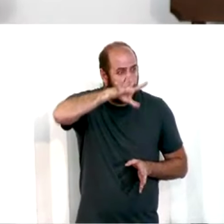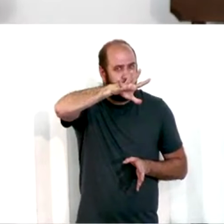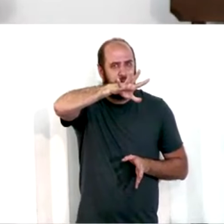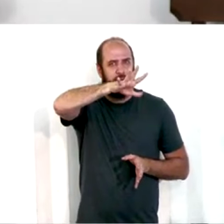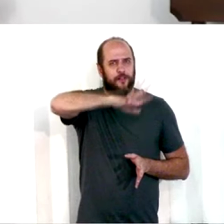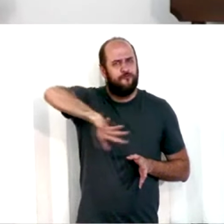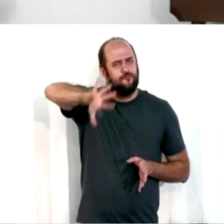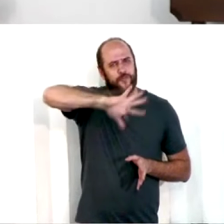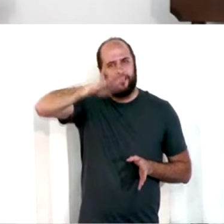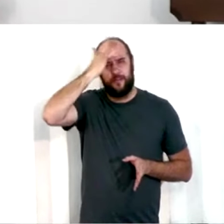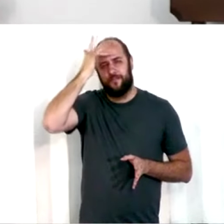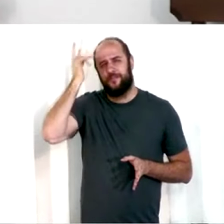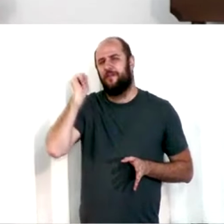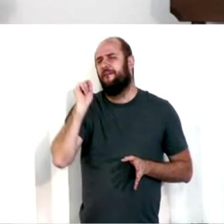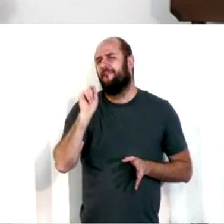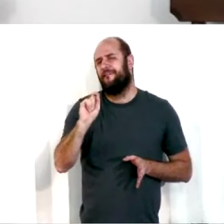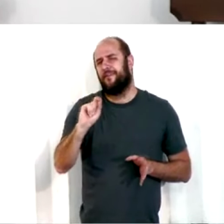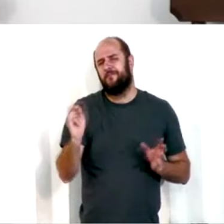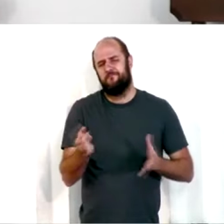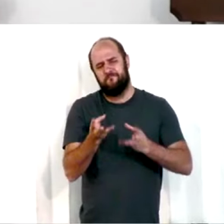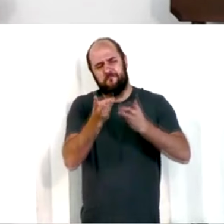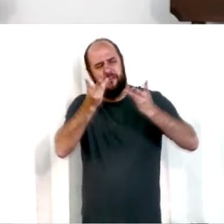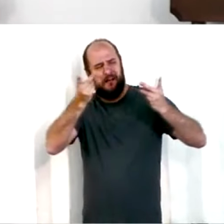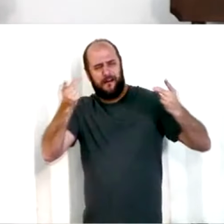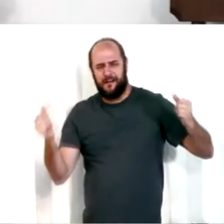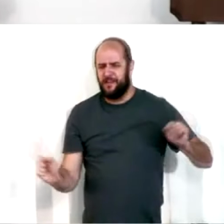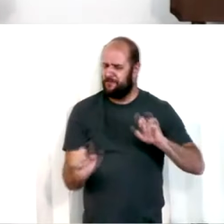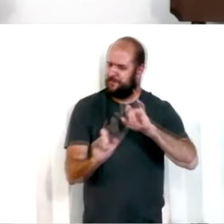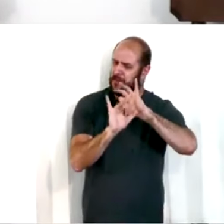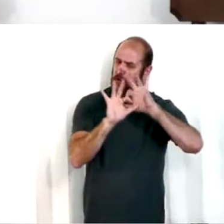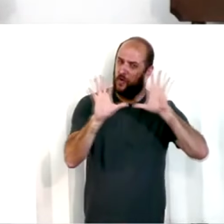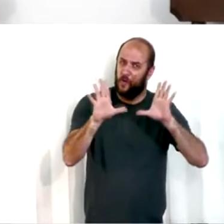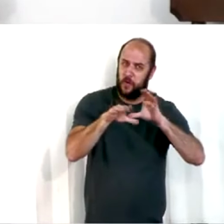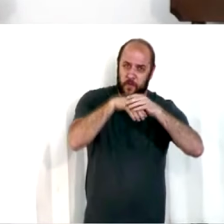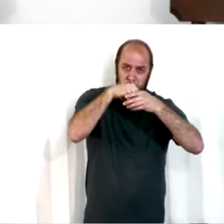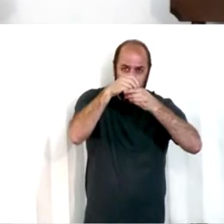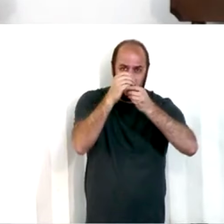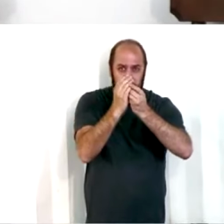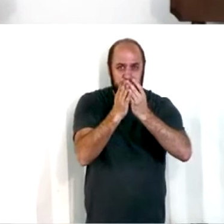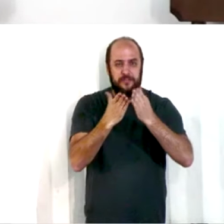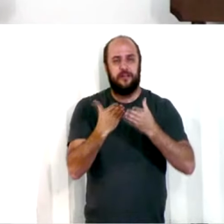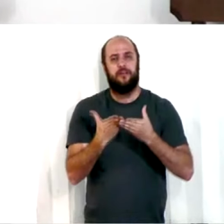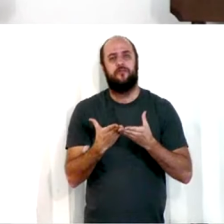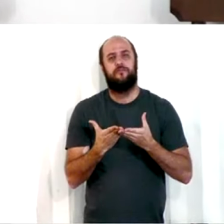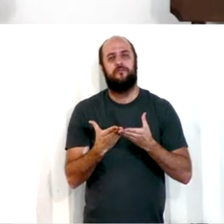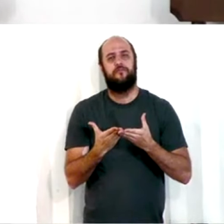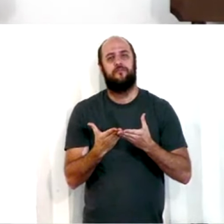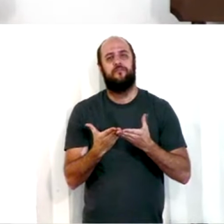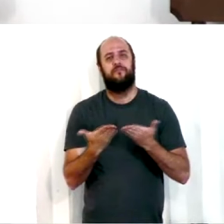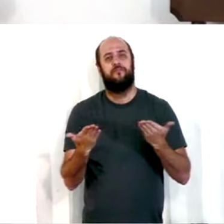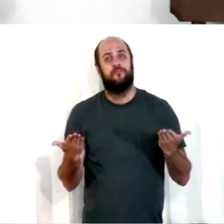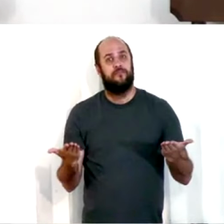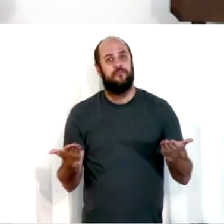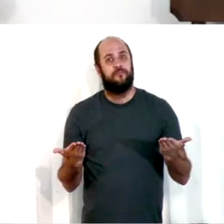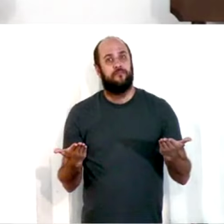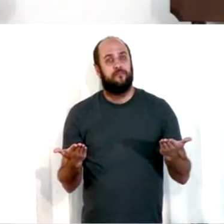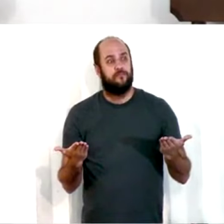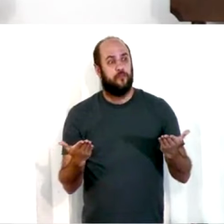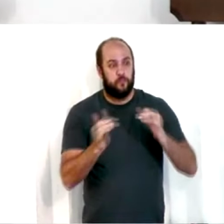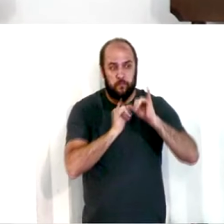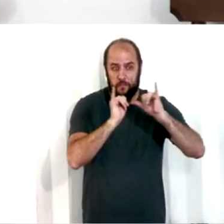santos qual é a riqueza da glória deste mistério, e aqui tem uma palavra importante, entre os